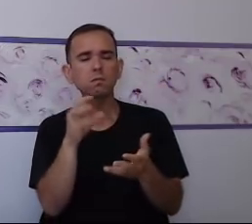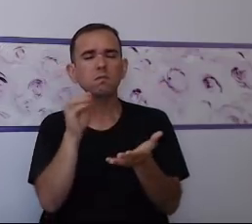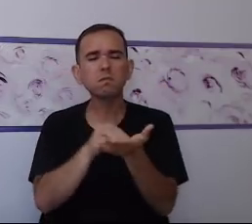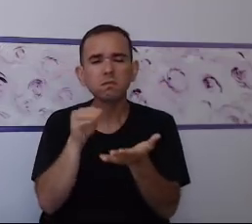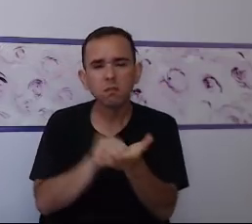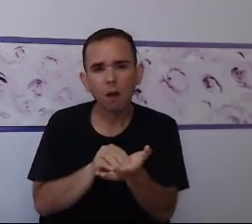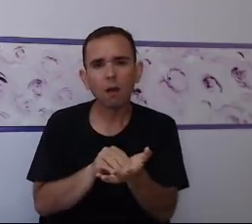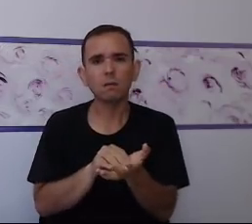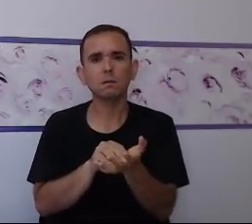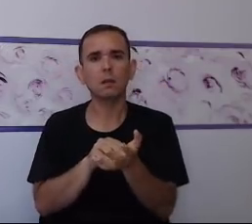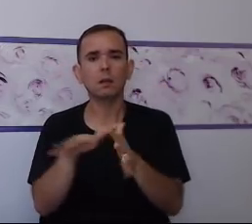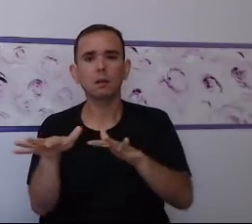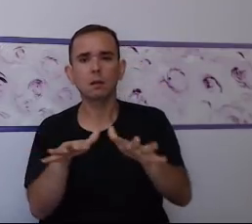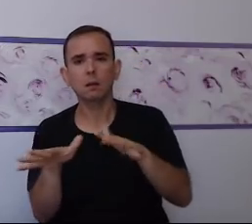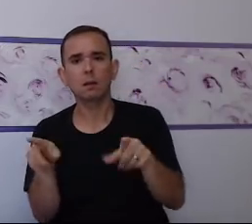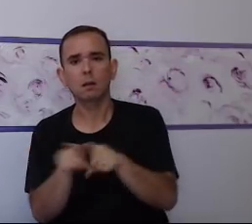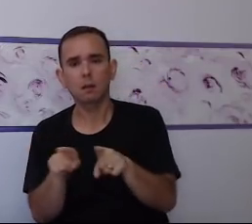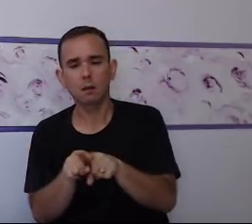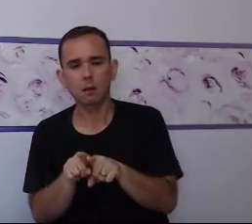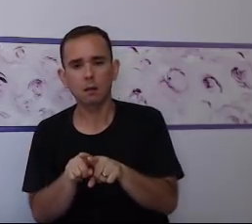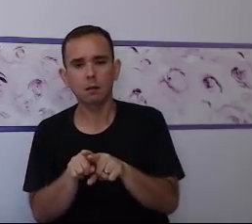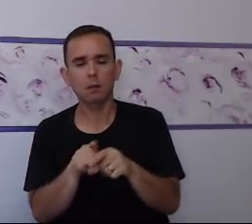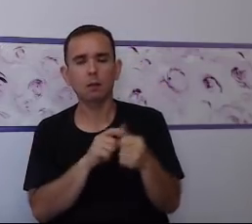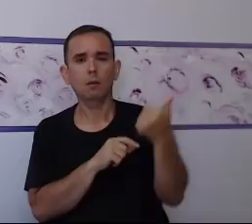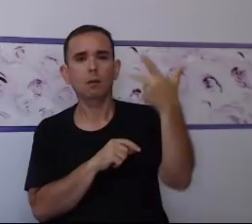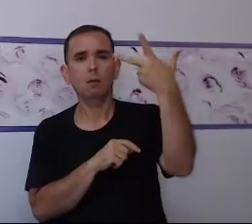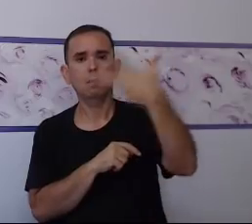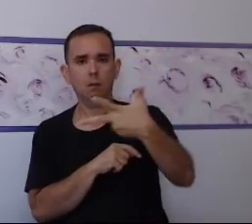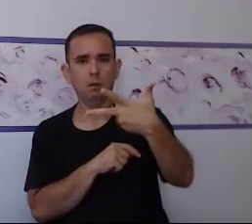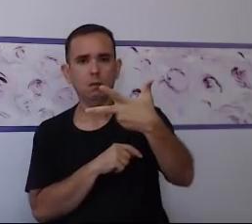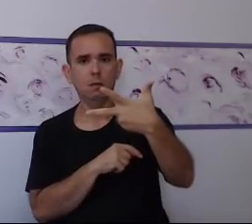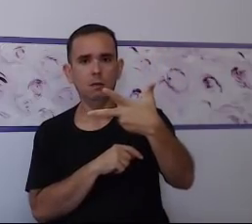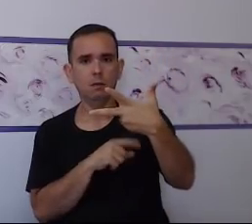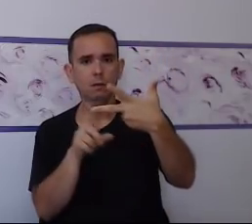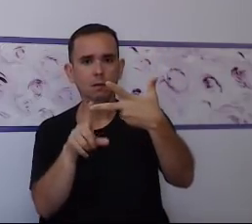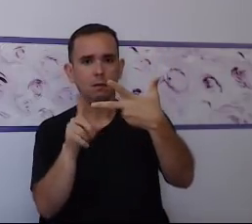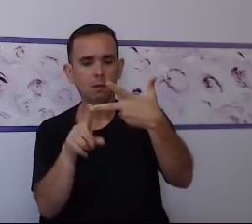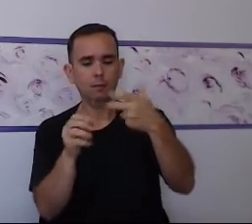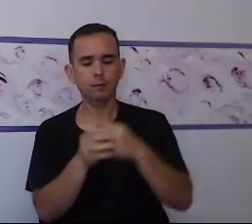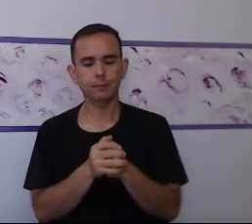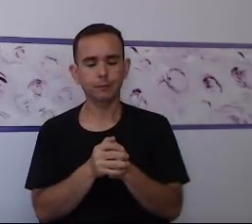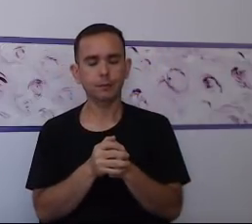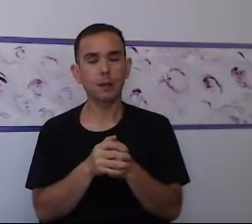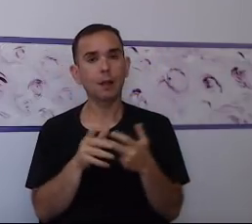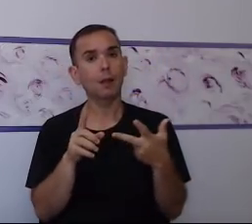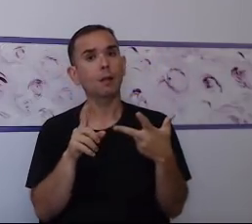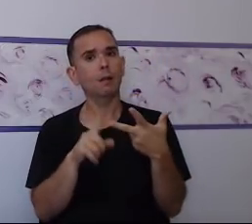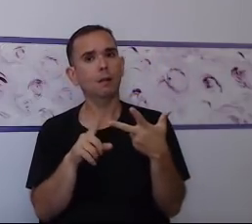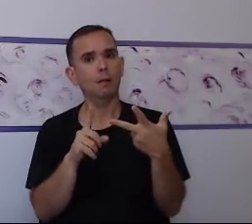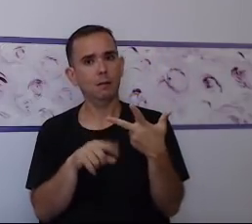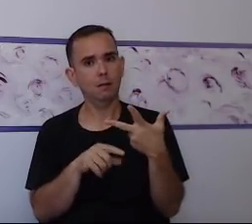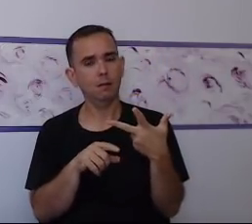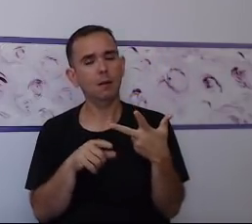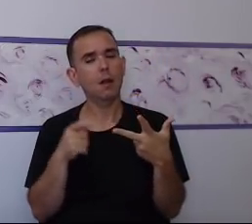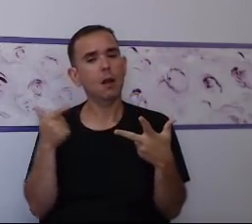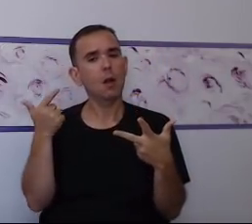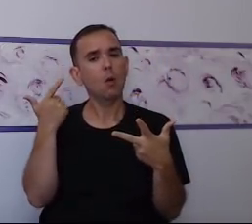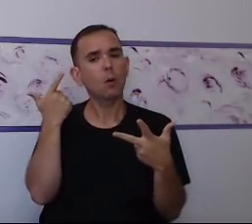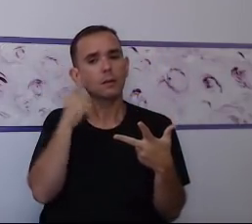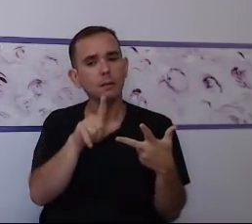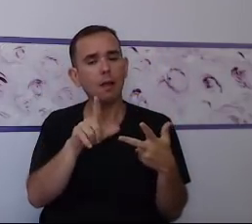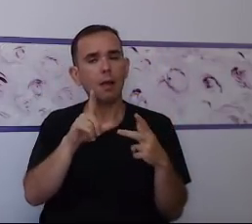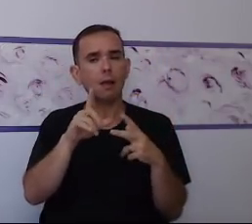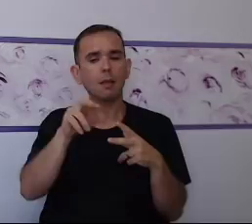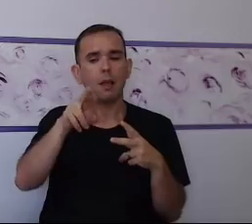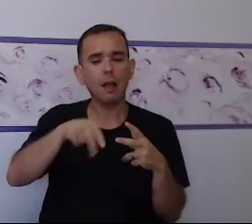movimento, né? O nível 3. O nível 3, ele anda com auxílio de